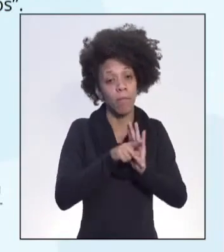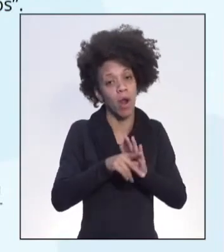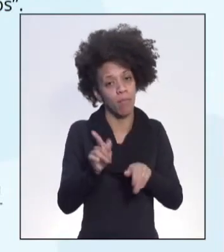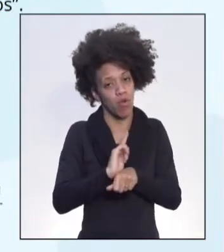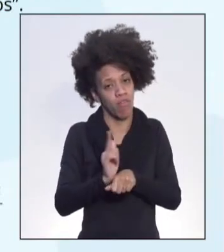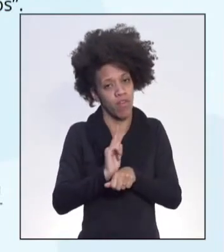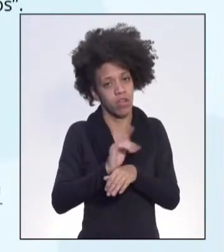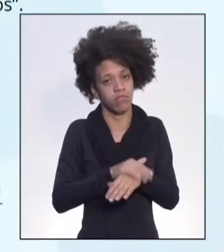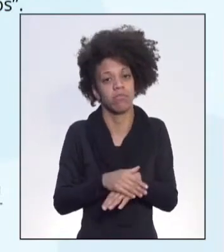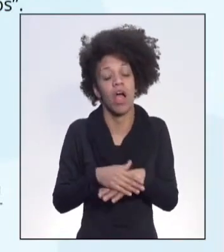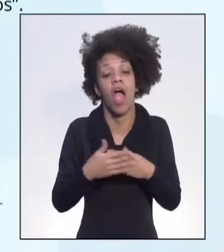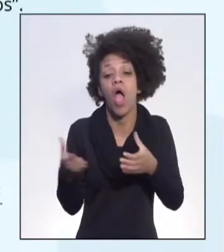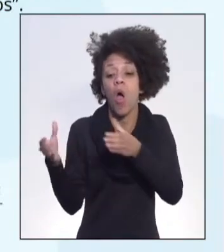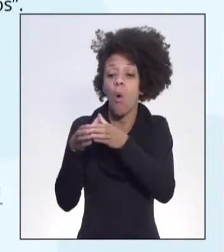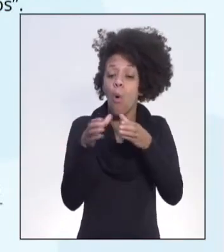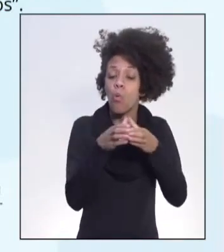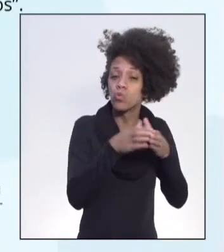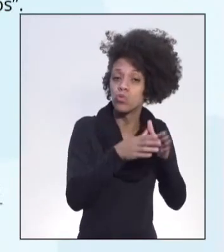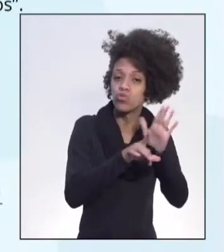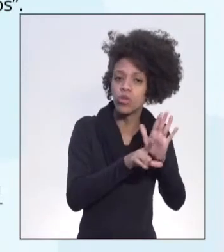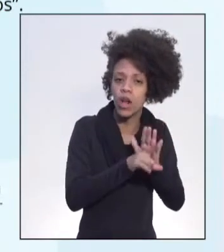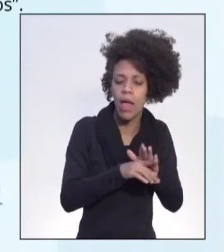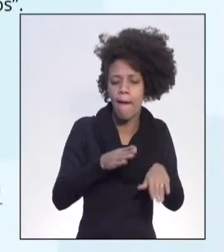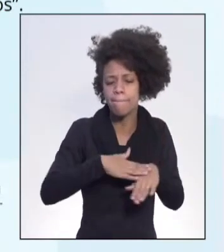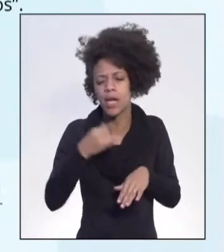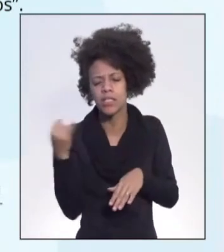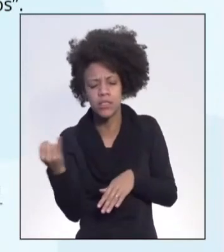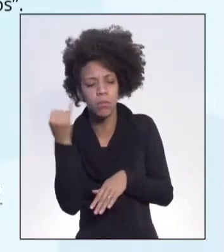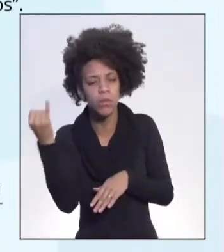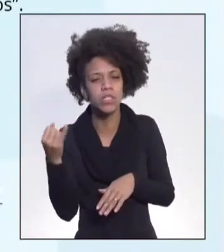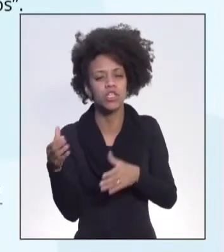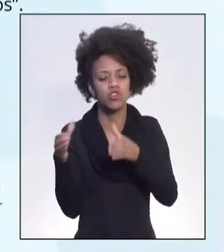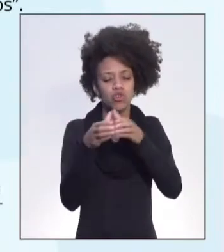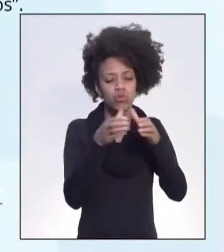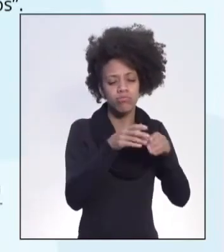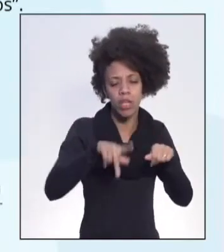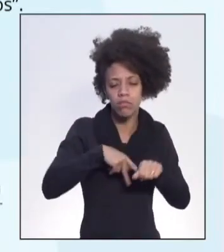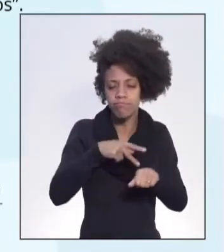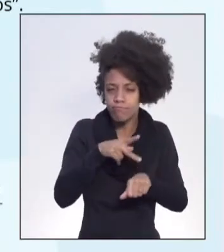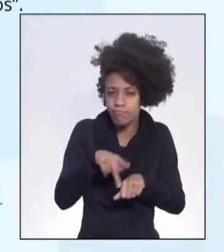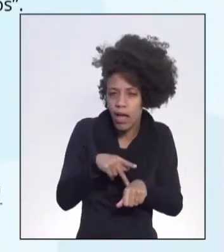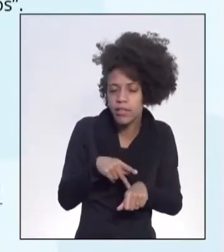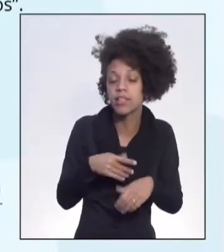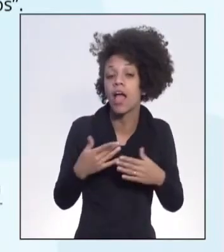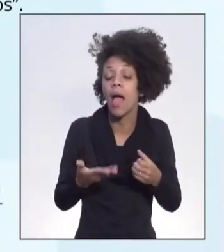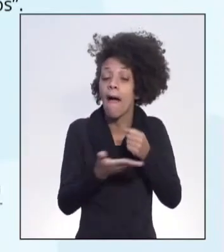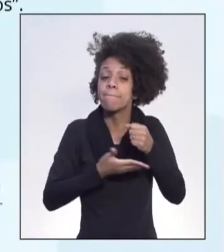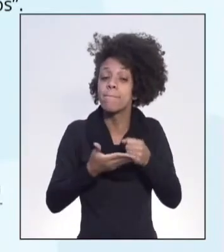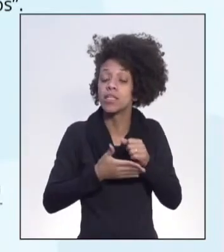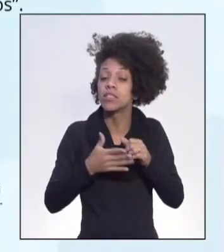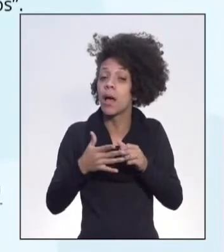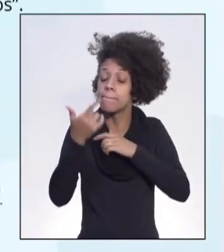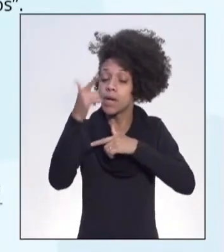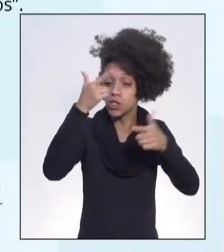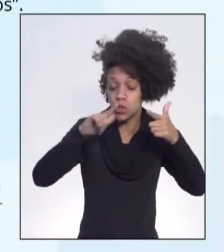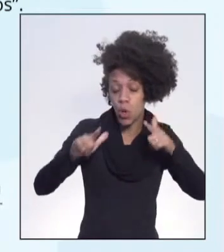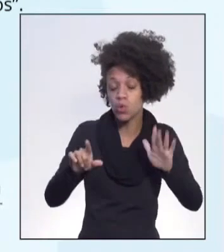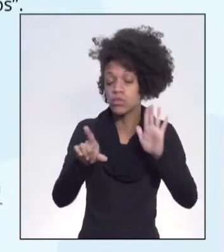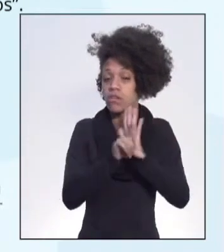governo. Ela é o conjunto de leis mais importantes do país, sendo a base para todas as demais